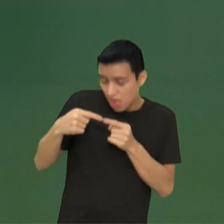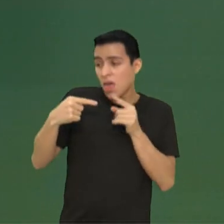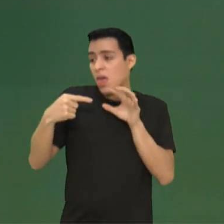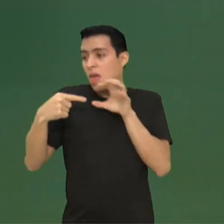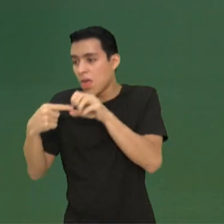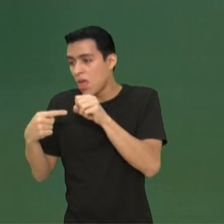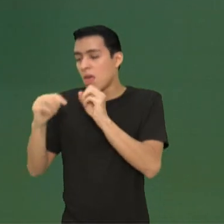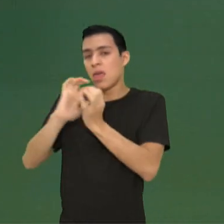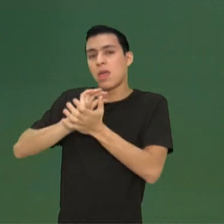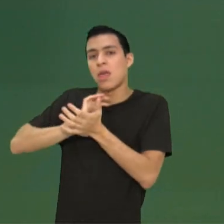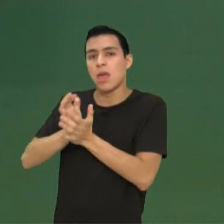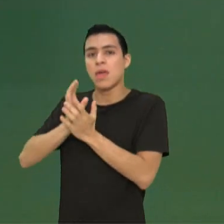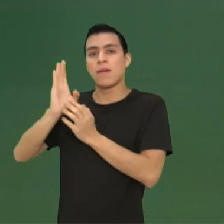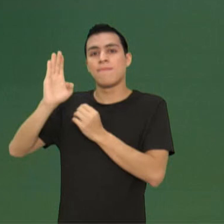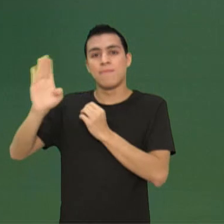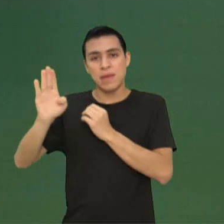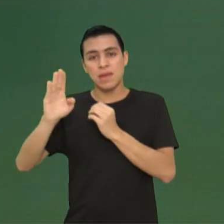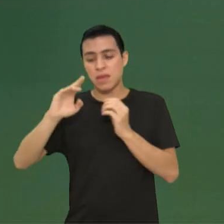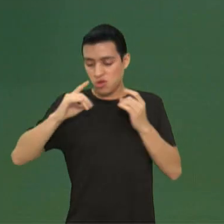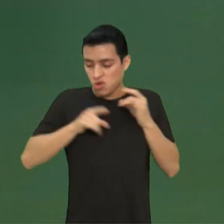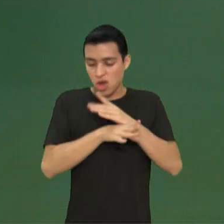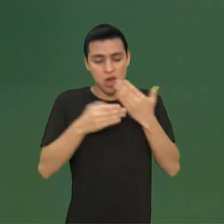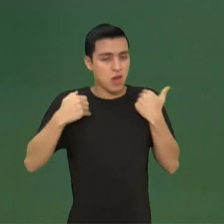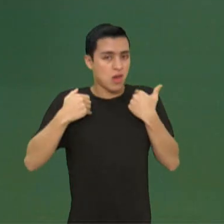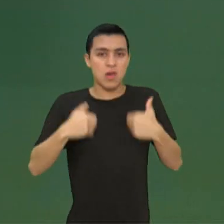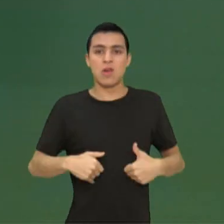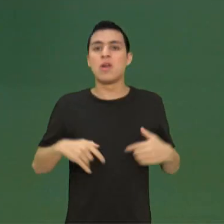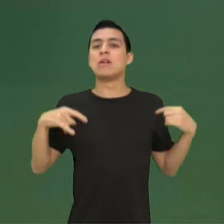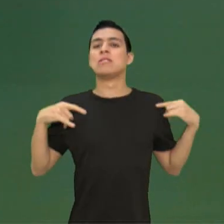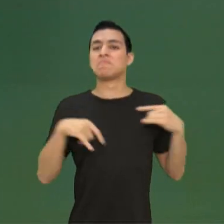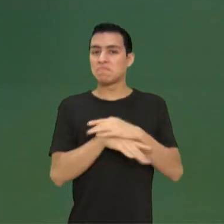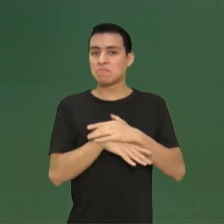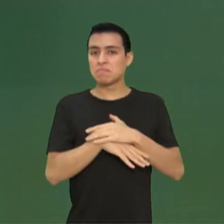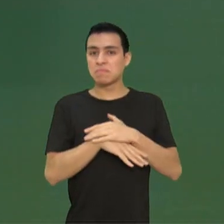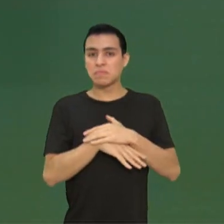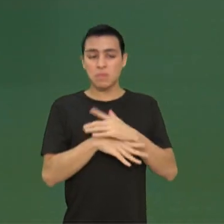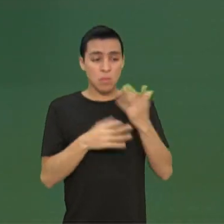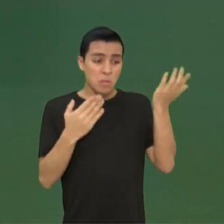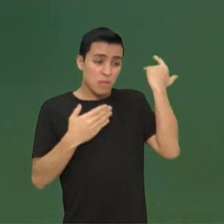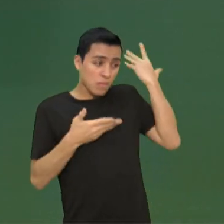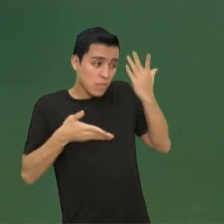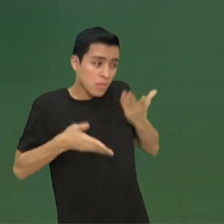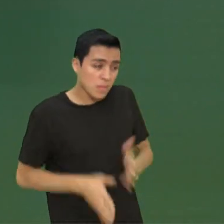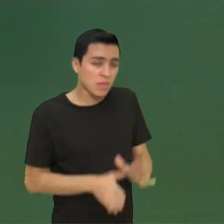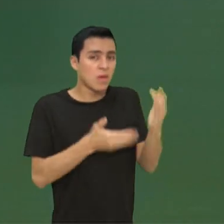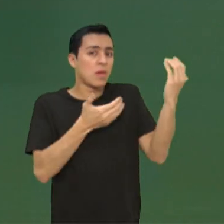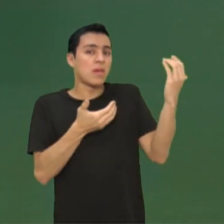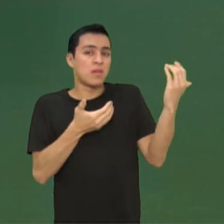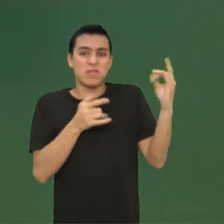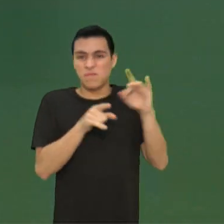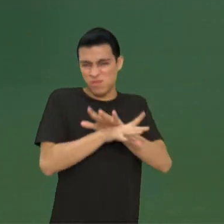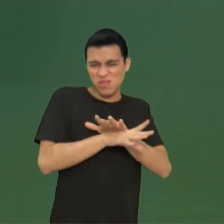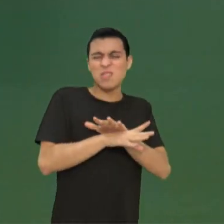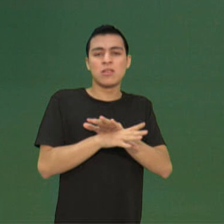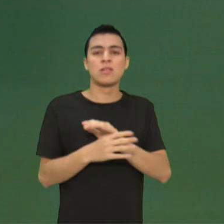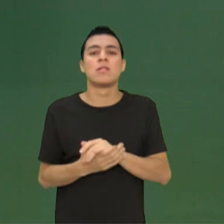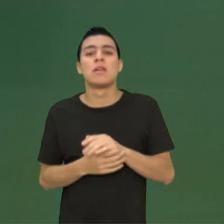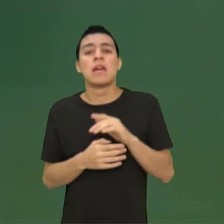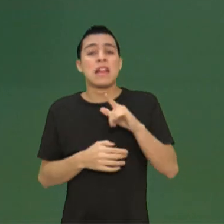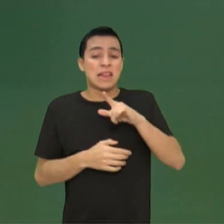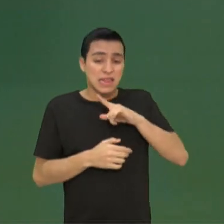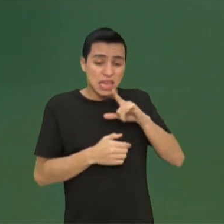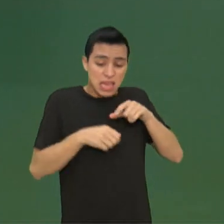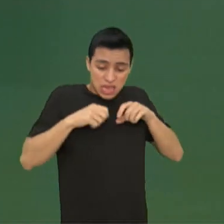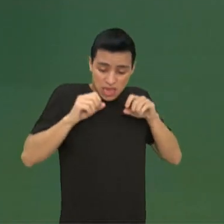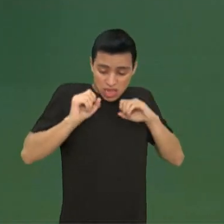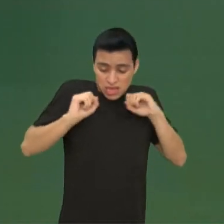atacar esse sangue. Já de nascença. Já do momento da minha gestação. Agora, tem a imunidade